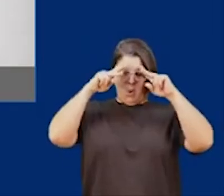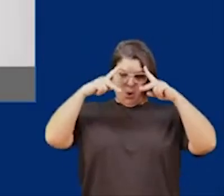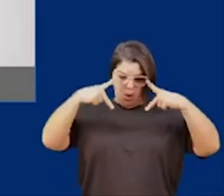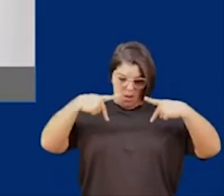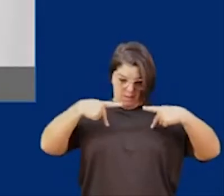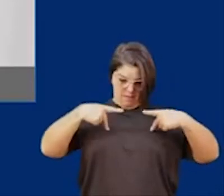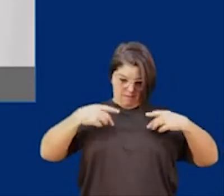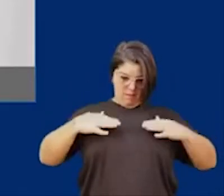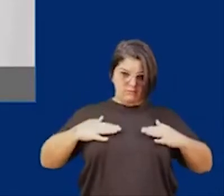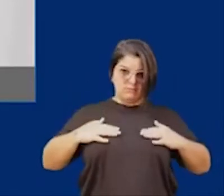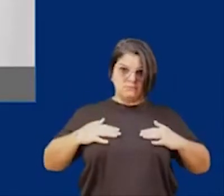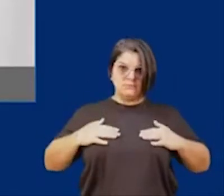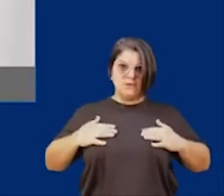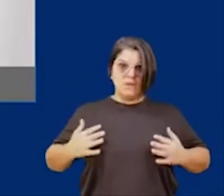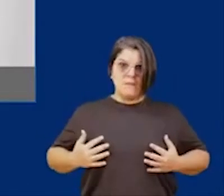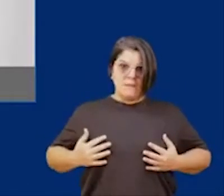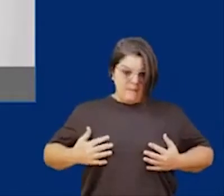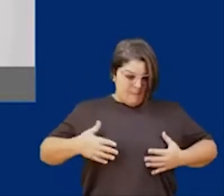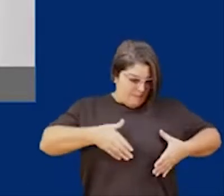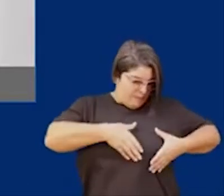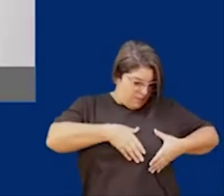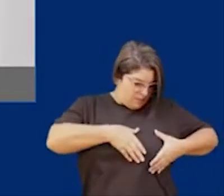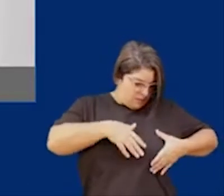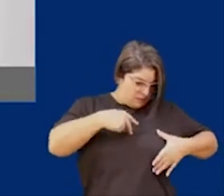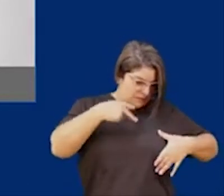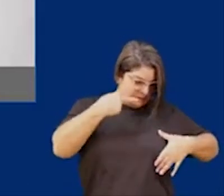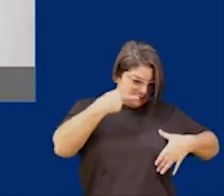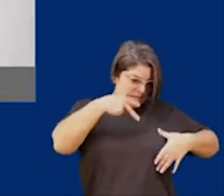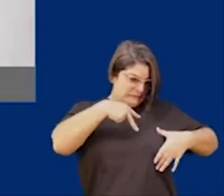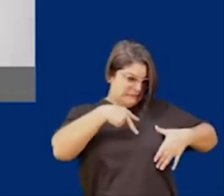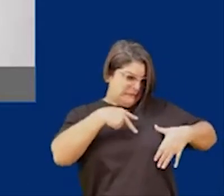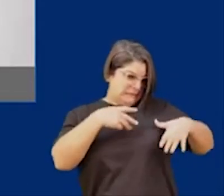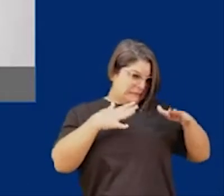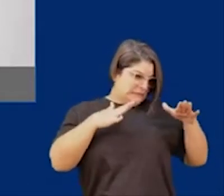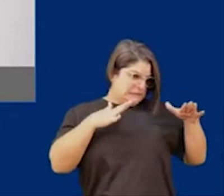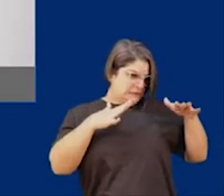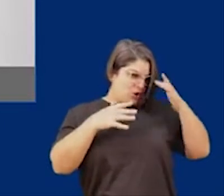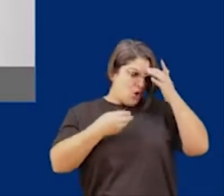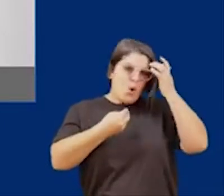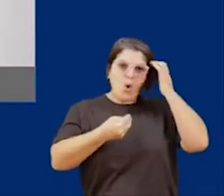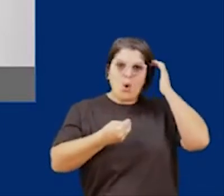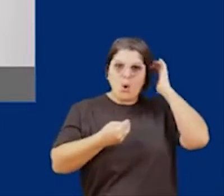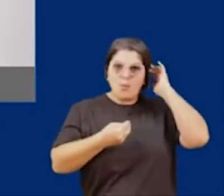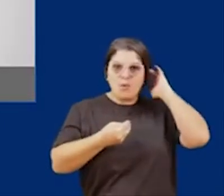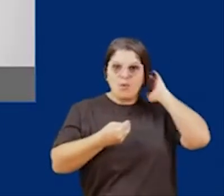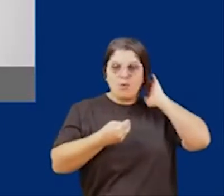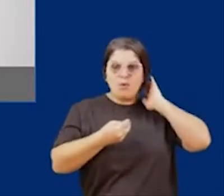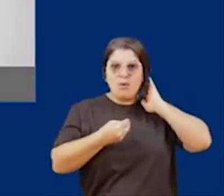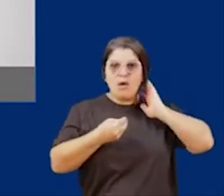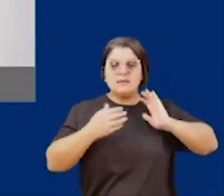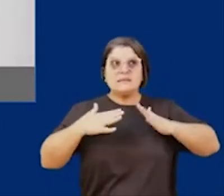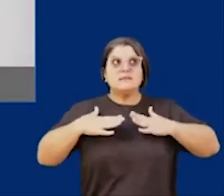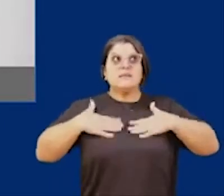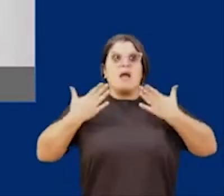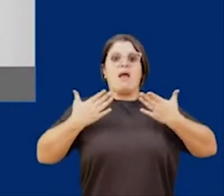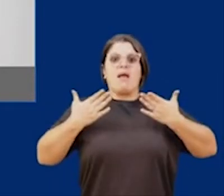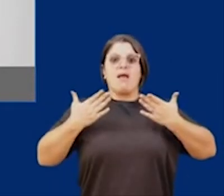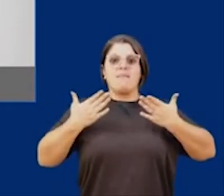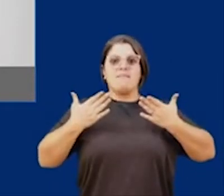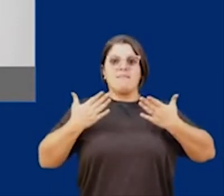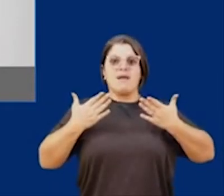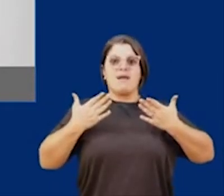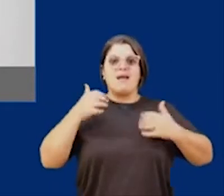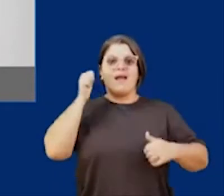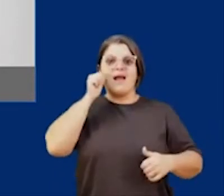né? Por outro viés, com outro olhar. De repente, eis que de repente, essa mulher entrou